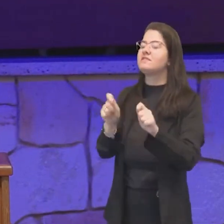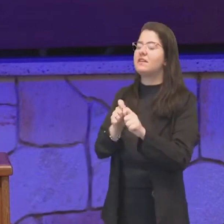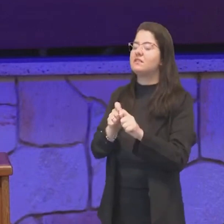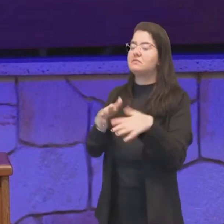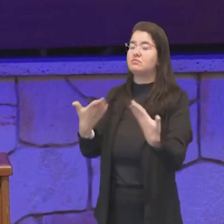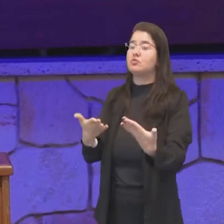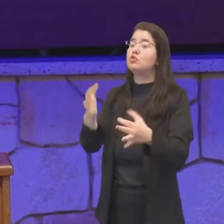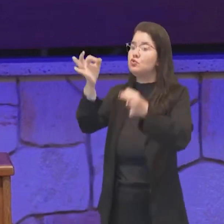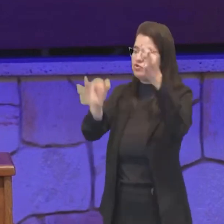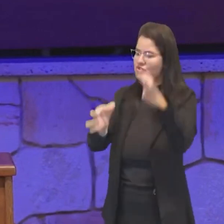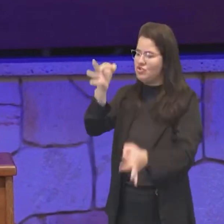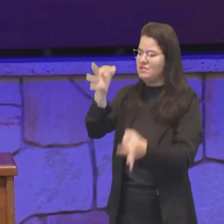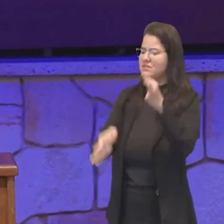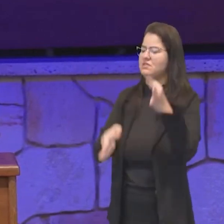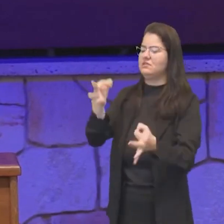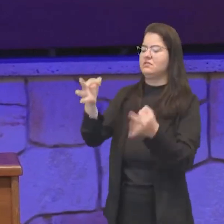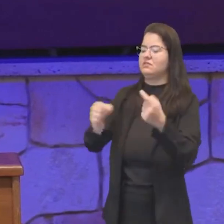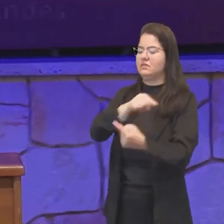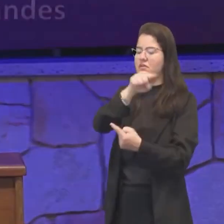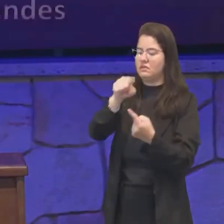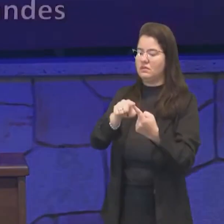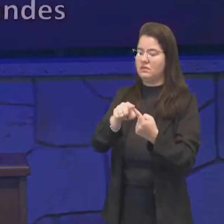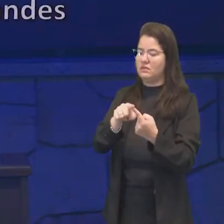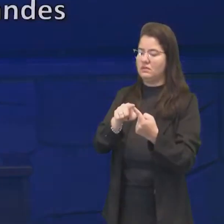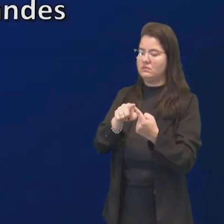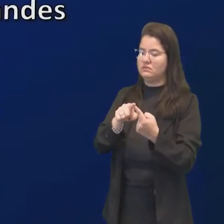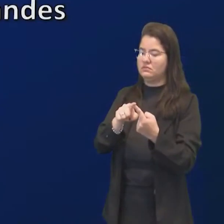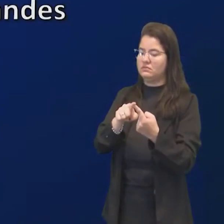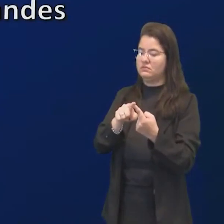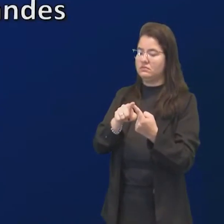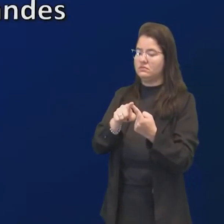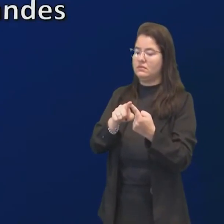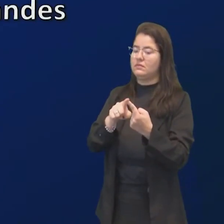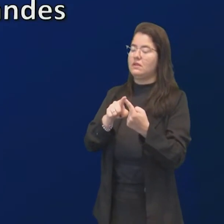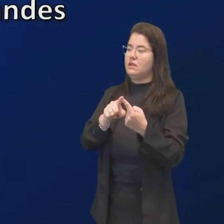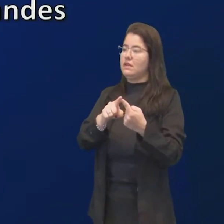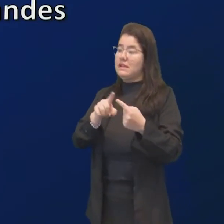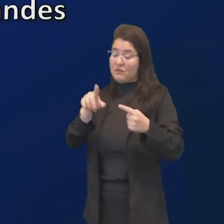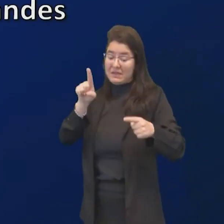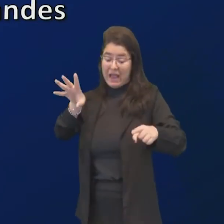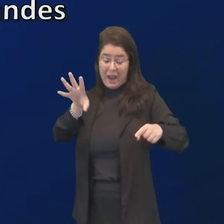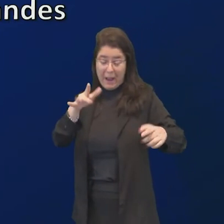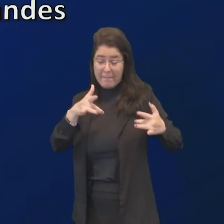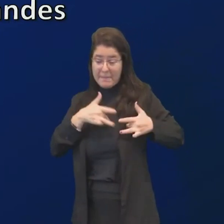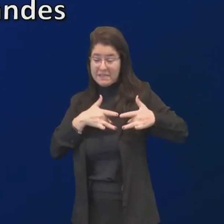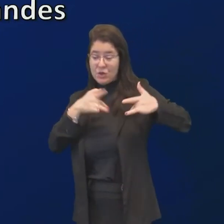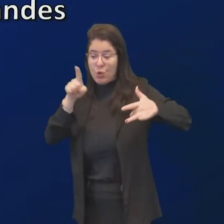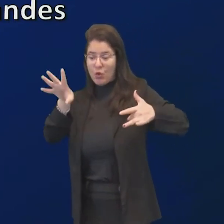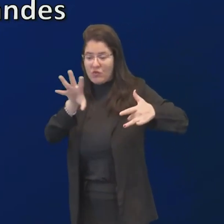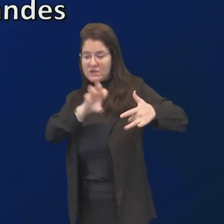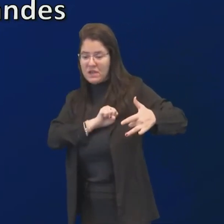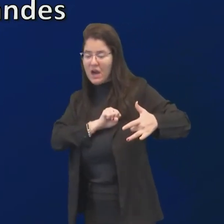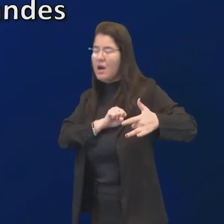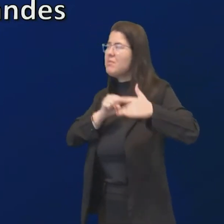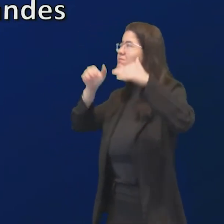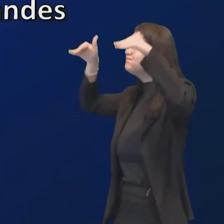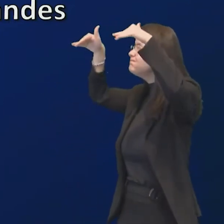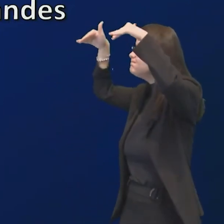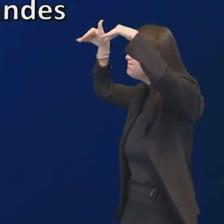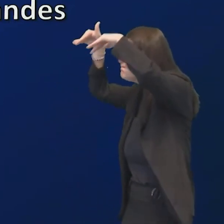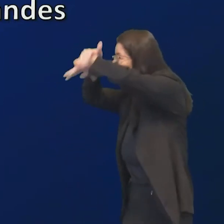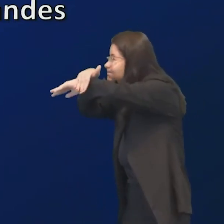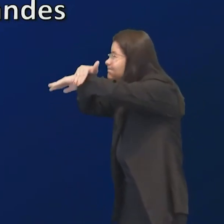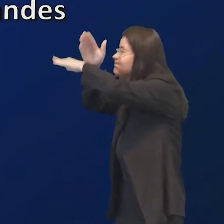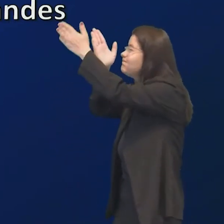Justiça? Que ames a misericórdia? Que andes humildemente com o Senhor, ou seja, praticar a